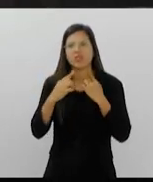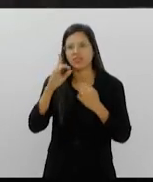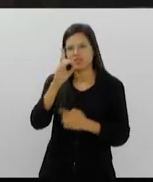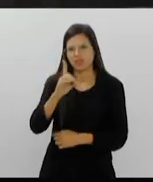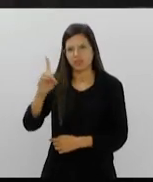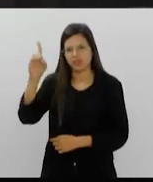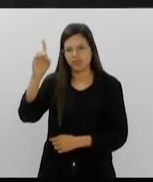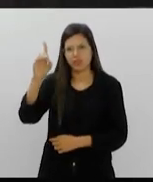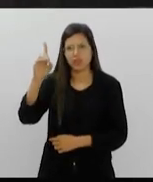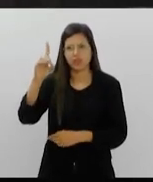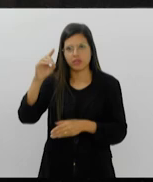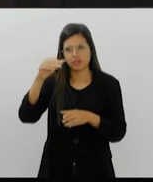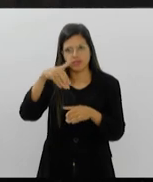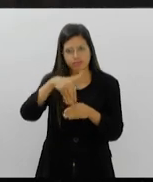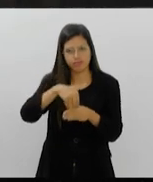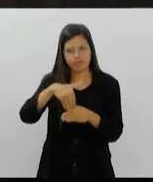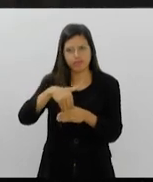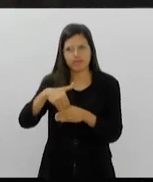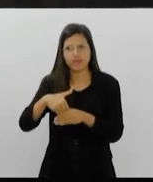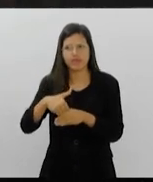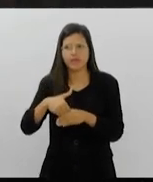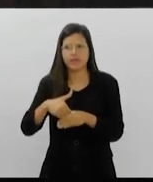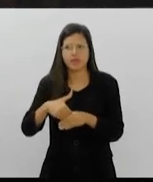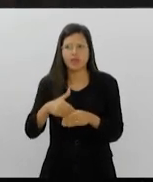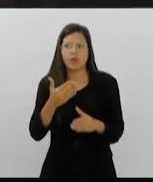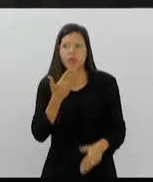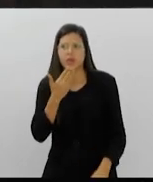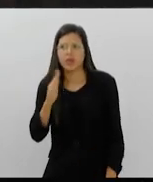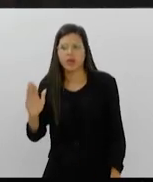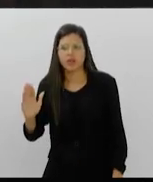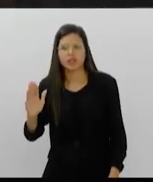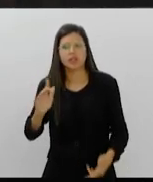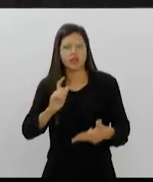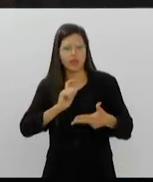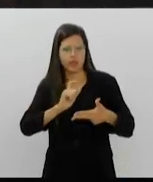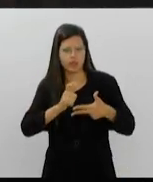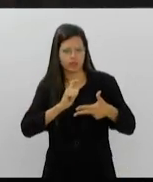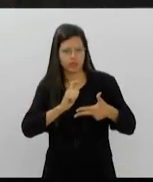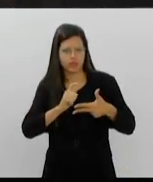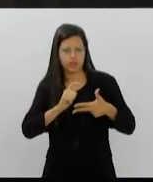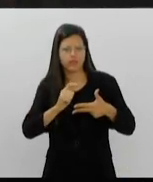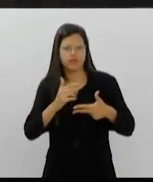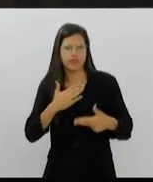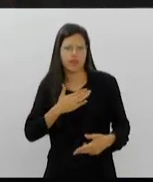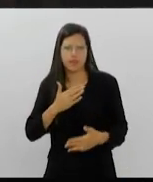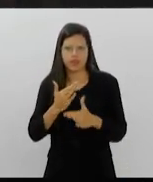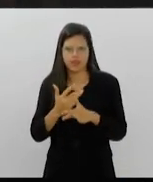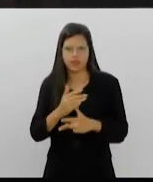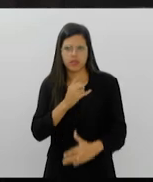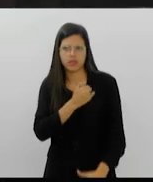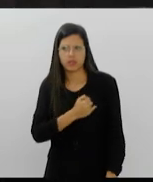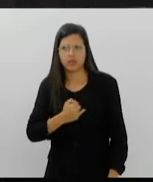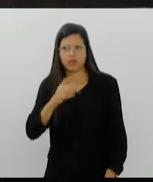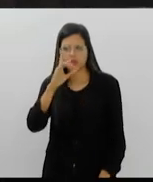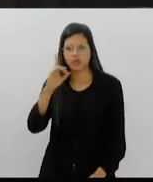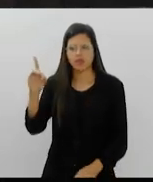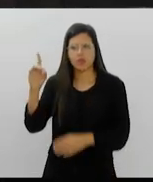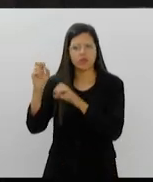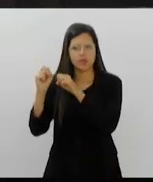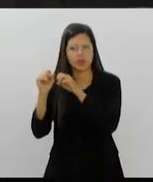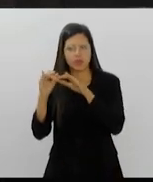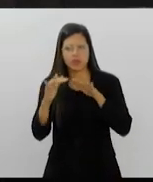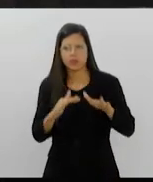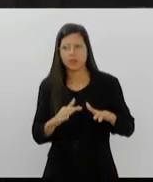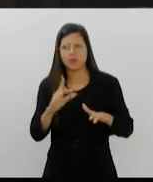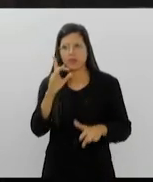Jesus nessa eleição que eu me candidatei ao executivo da minha cidade, São João de Meriti. Que Deus possa nos abençoar, que